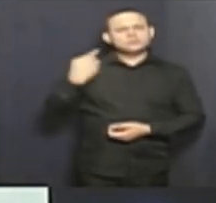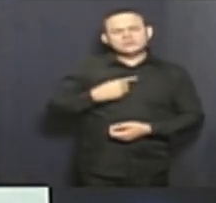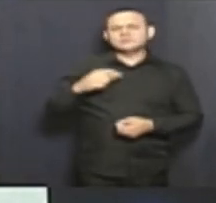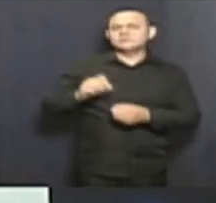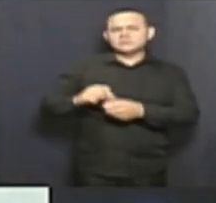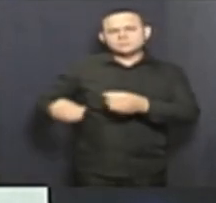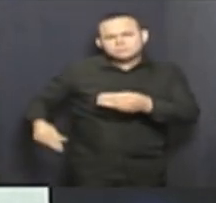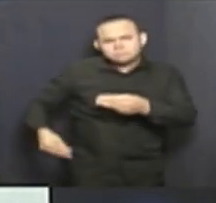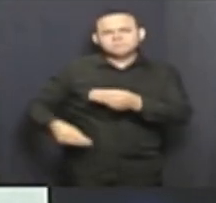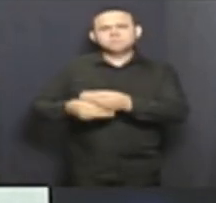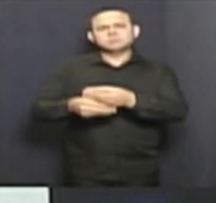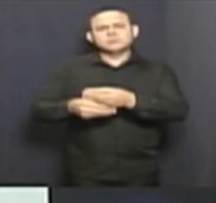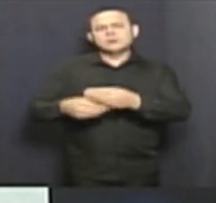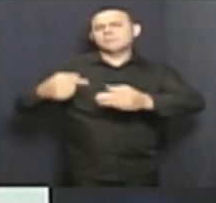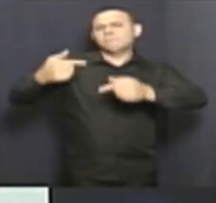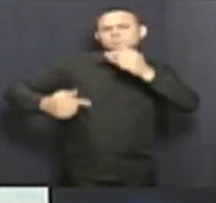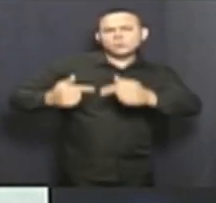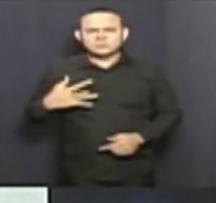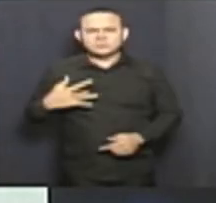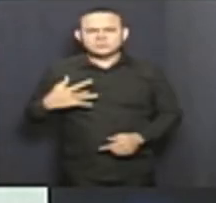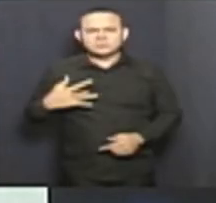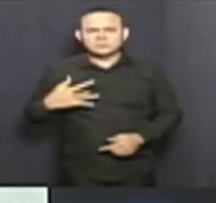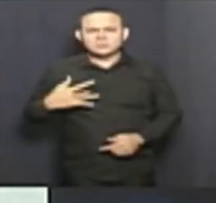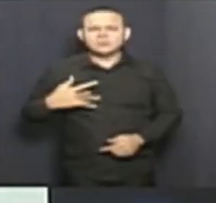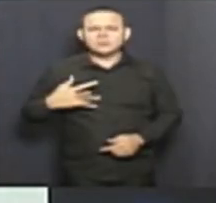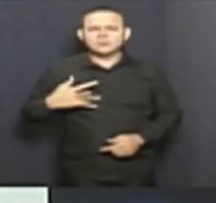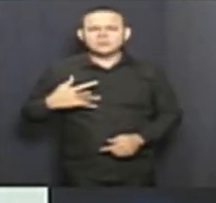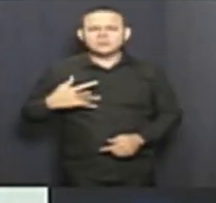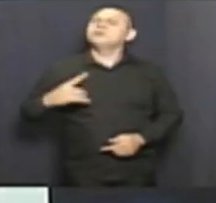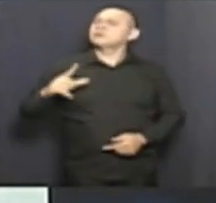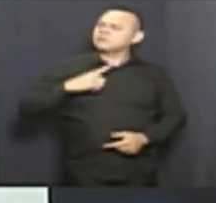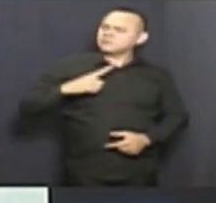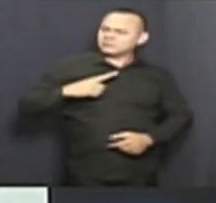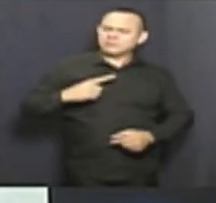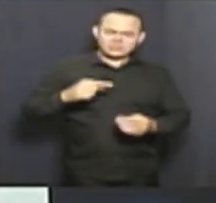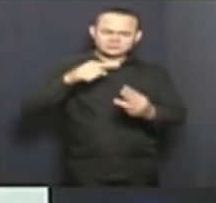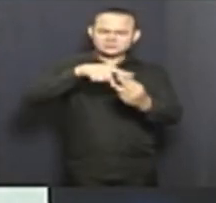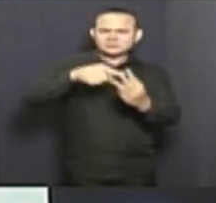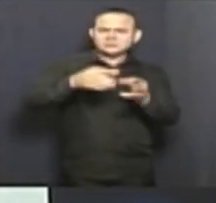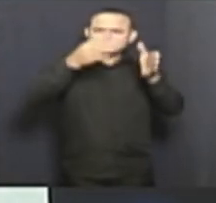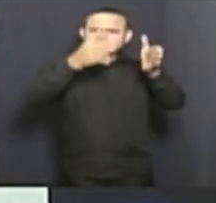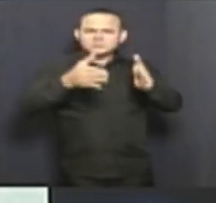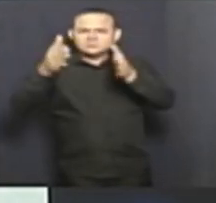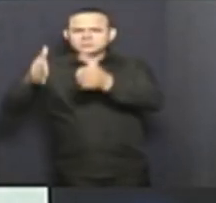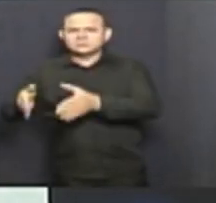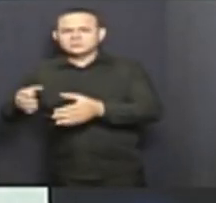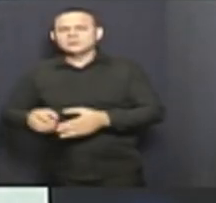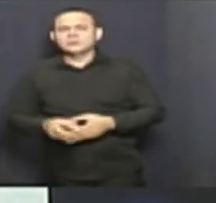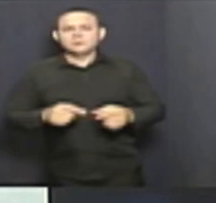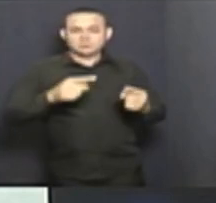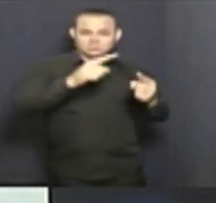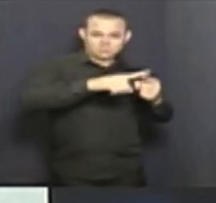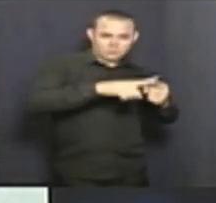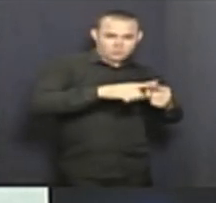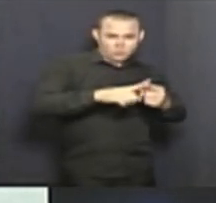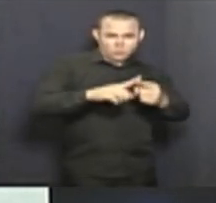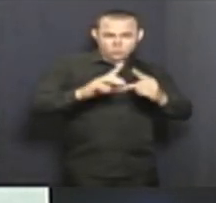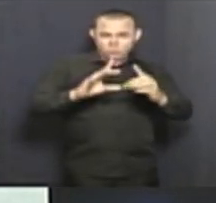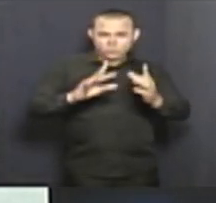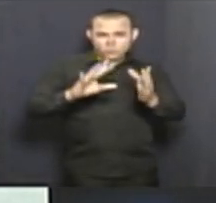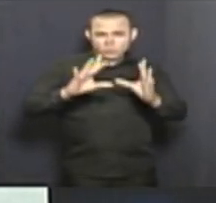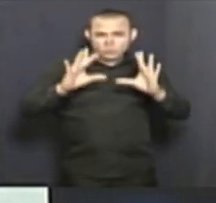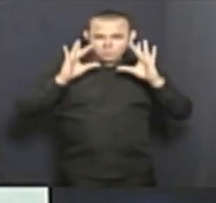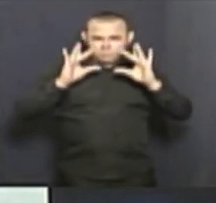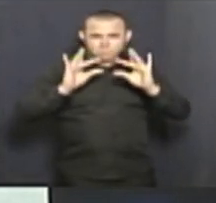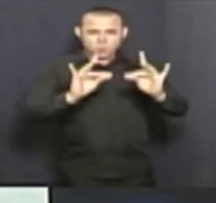política educacional que ela é cada em vários pilares nós implantamos um modelo de escola em tempo integral